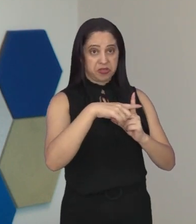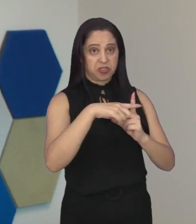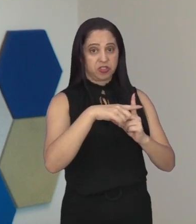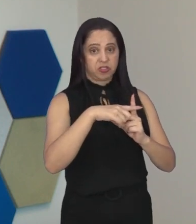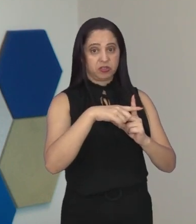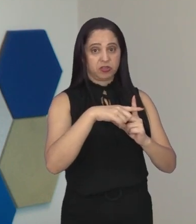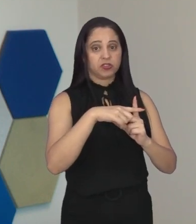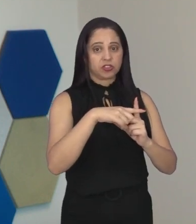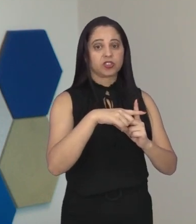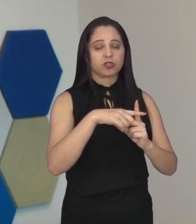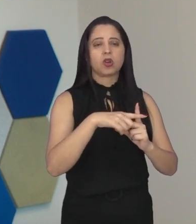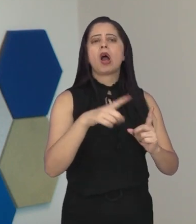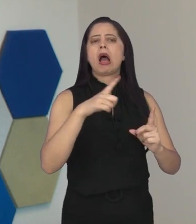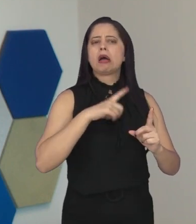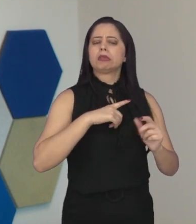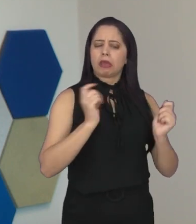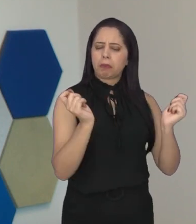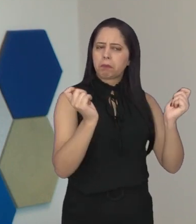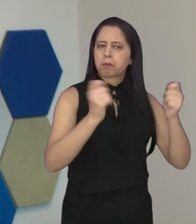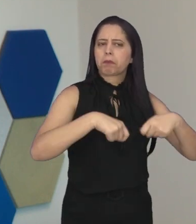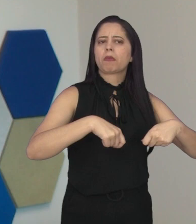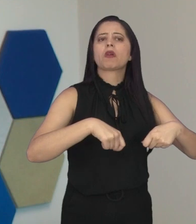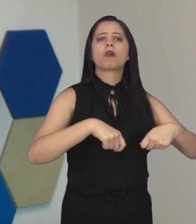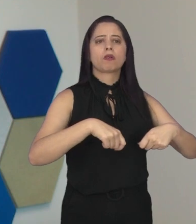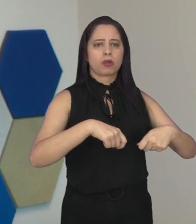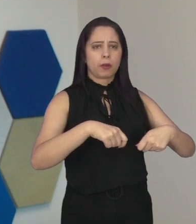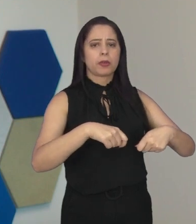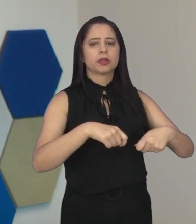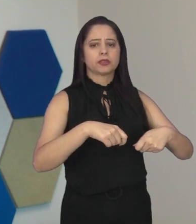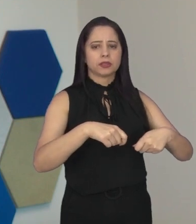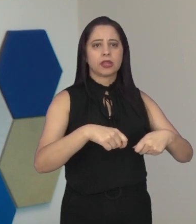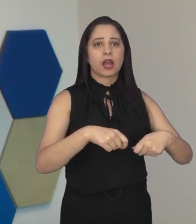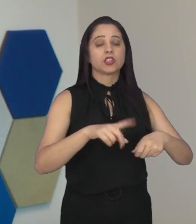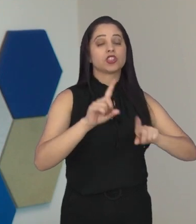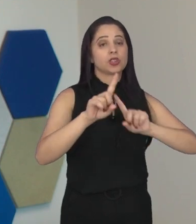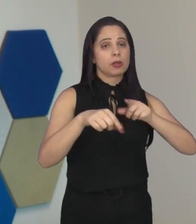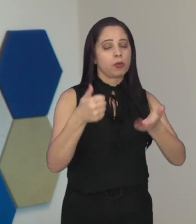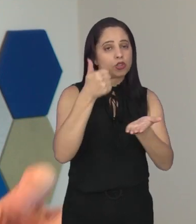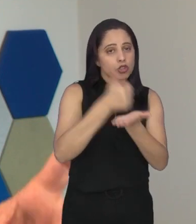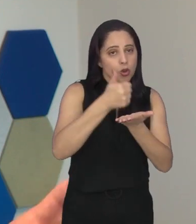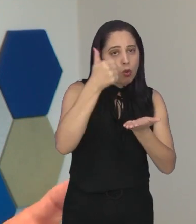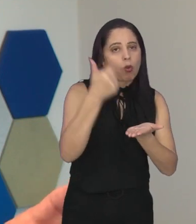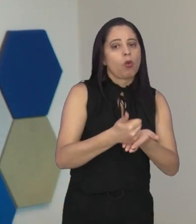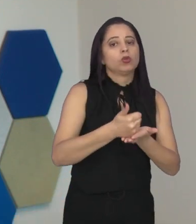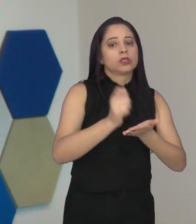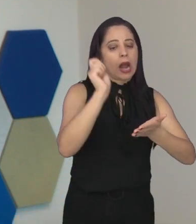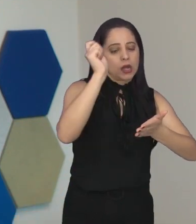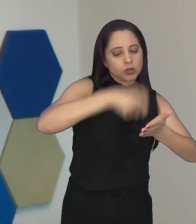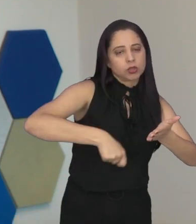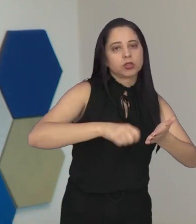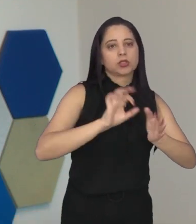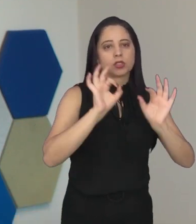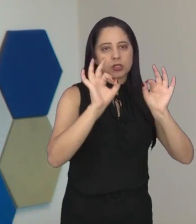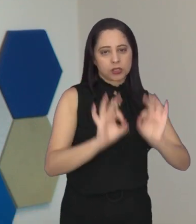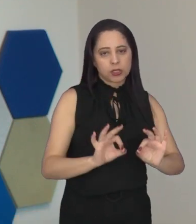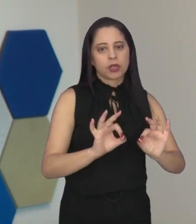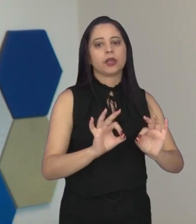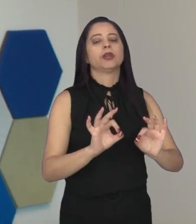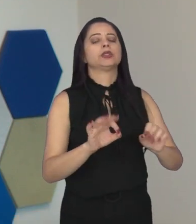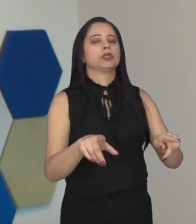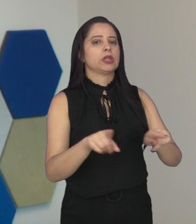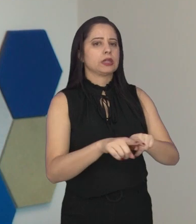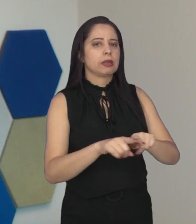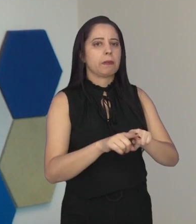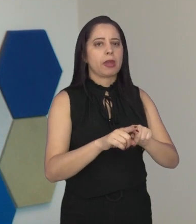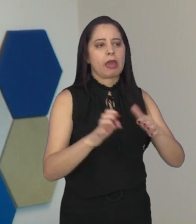for positivo, até existe a possibilidade de isso ser contratado através do marco legal